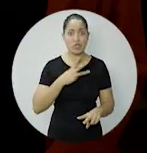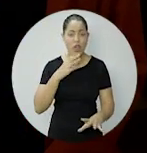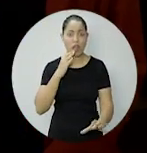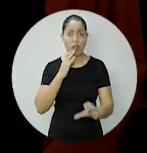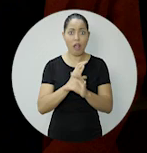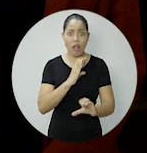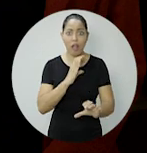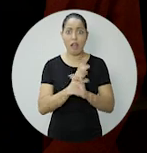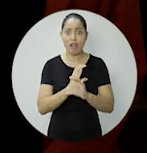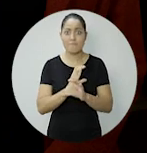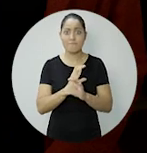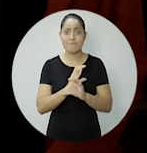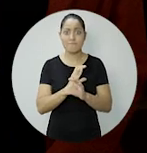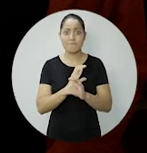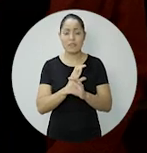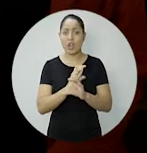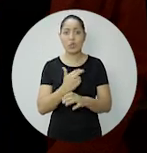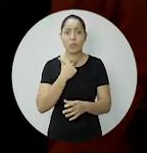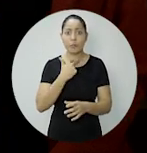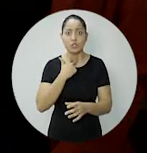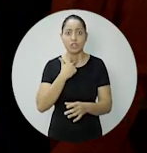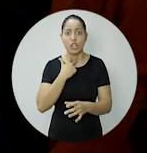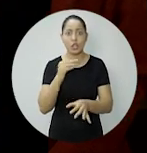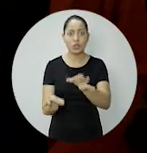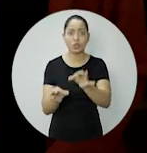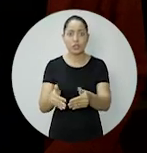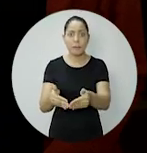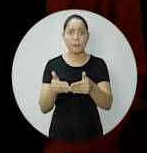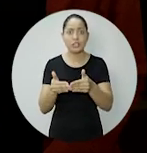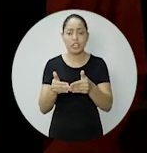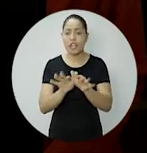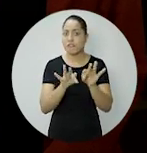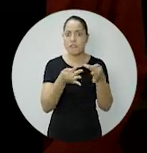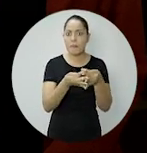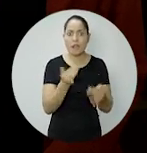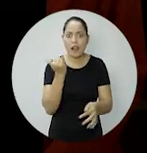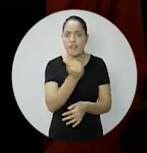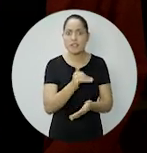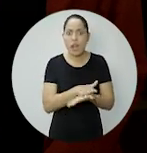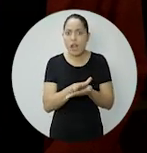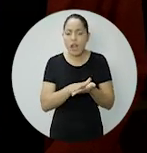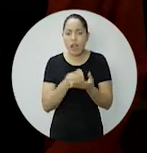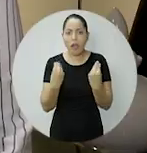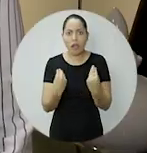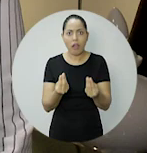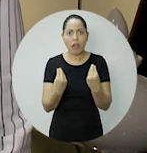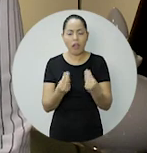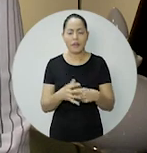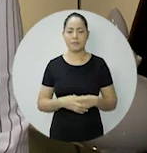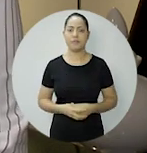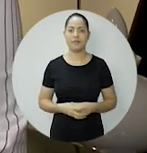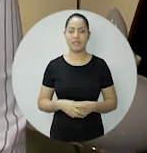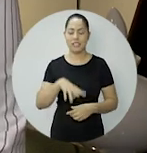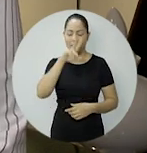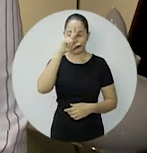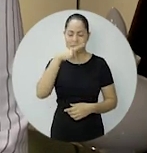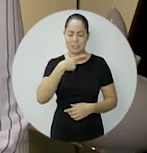incomunicáveis. Não conseguiram solicitar auxílio jurídico nem avisar as próprias famílias o que estava acontecendo. Me